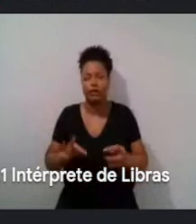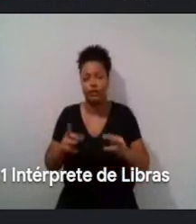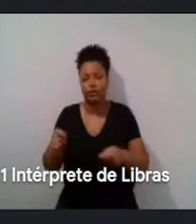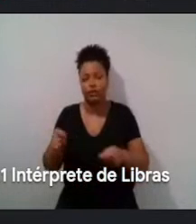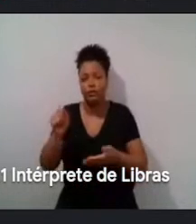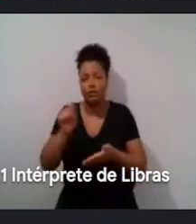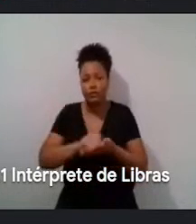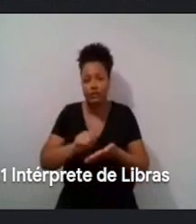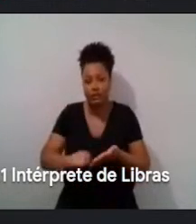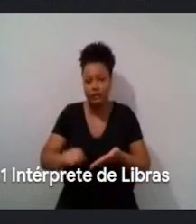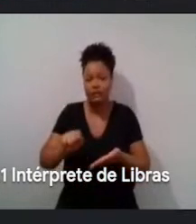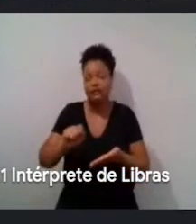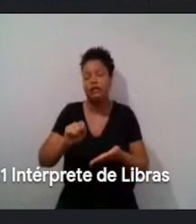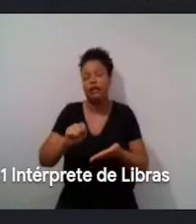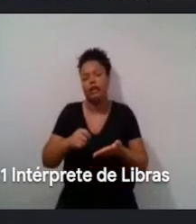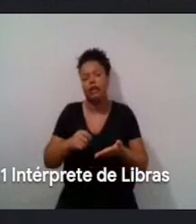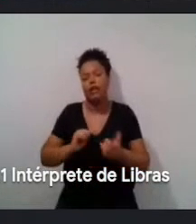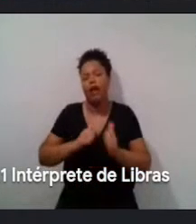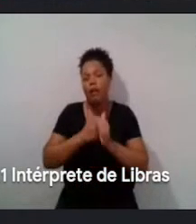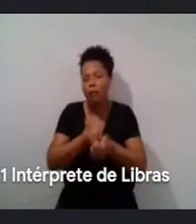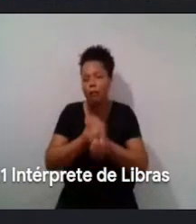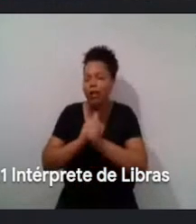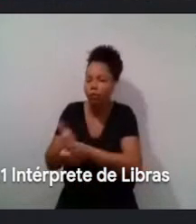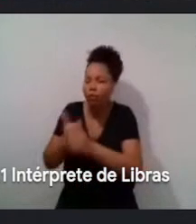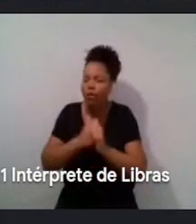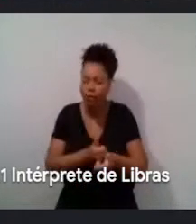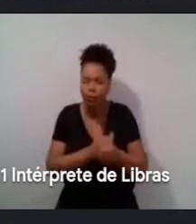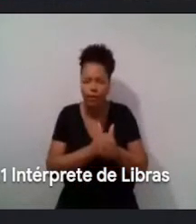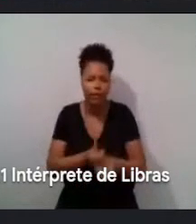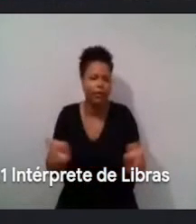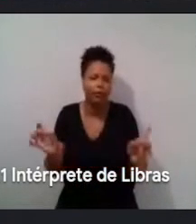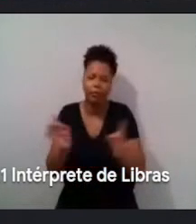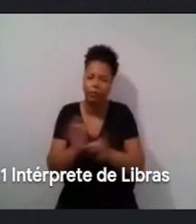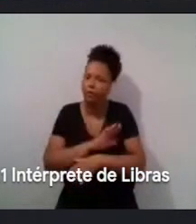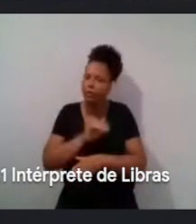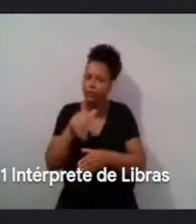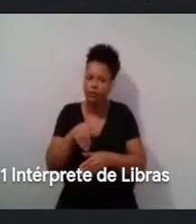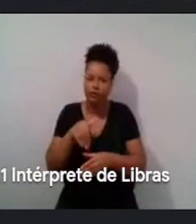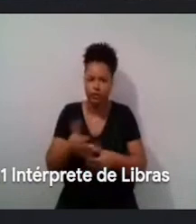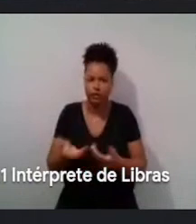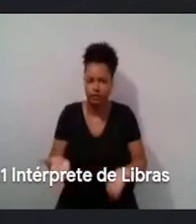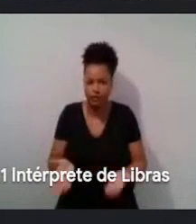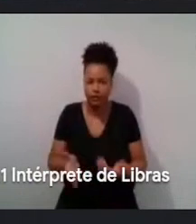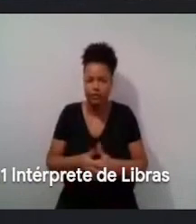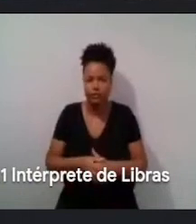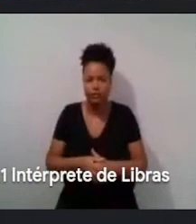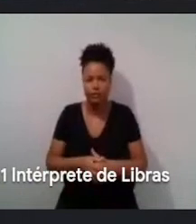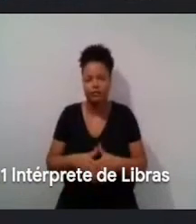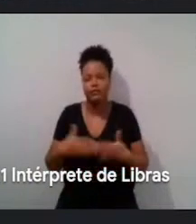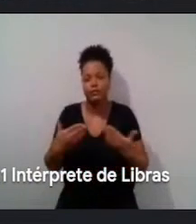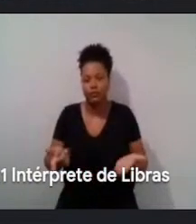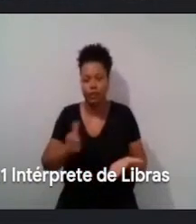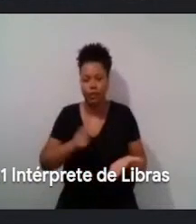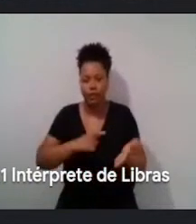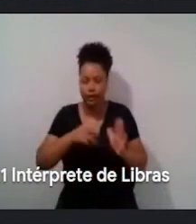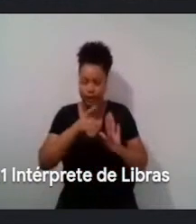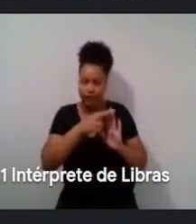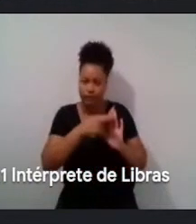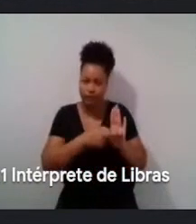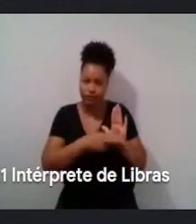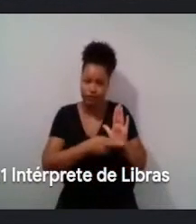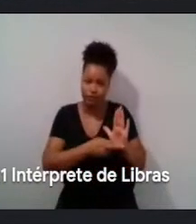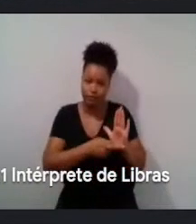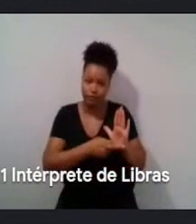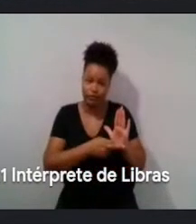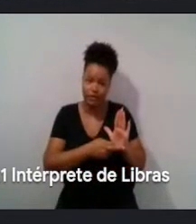voto, acompanha, pronto, terminou a votação. Quando você passou e algo do regimento não